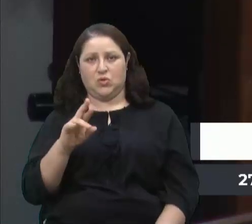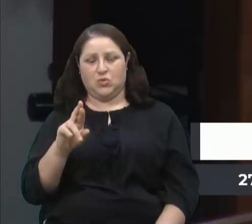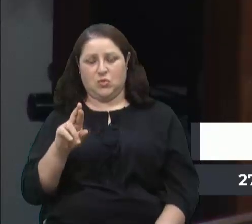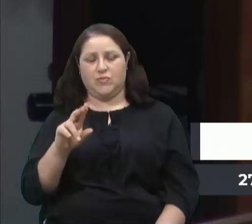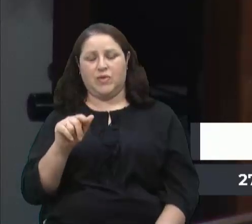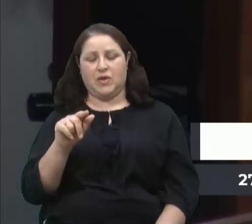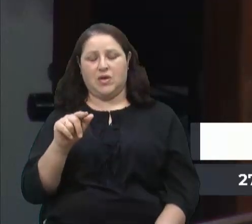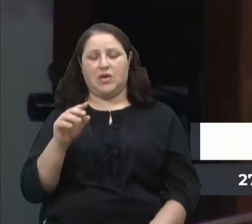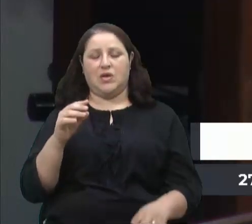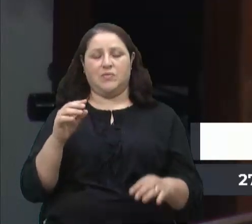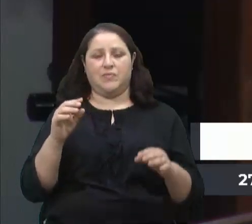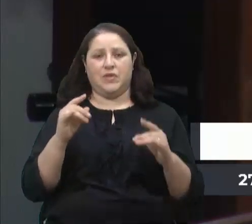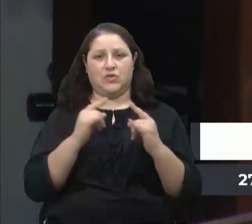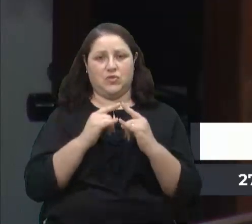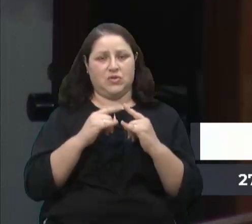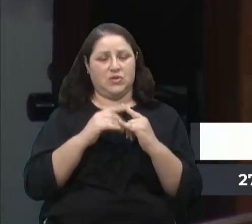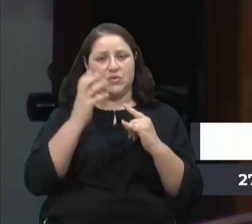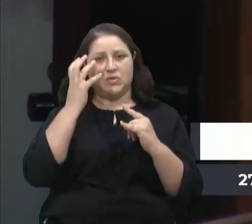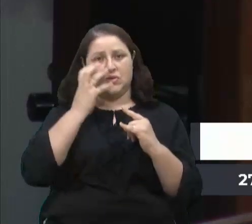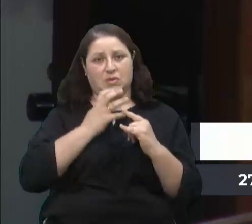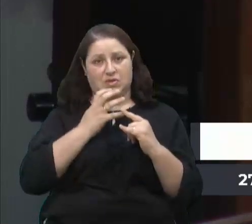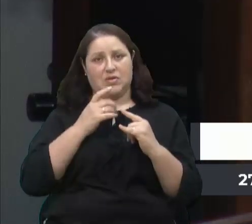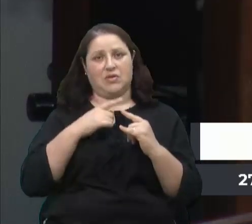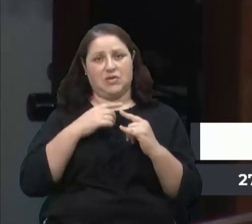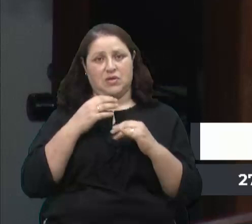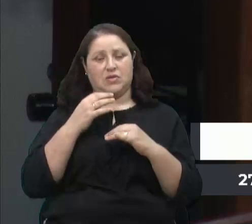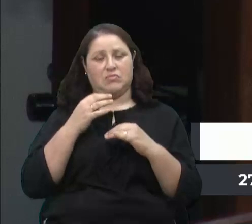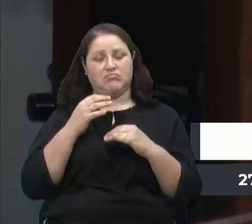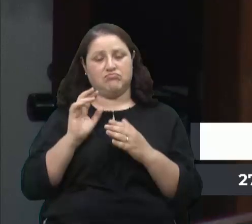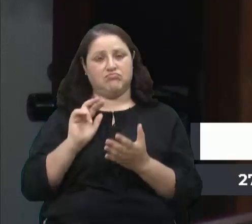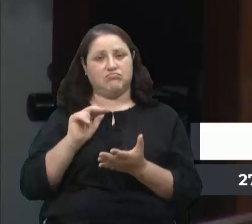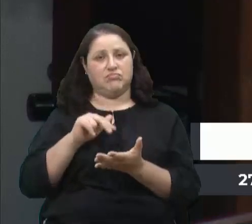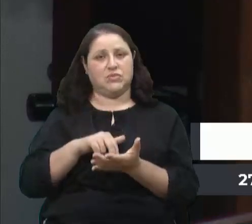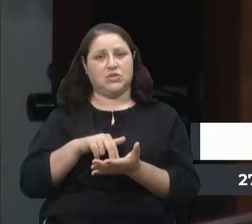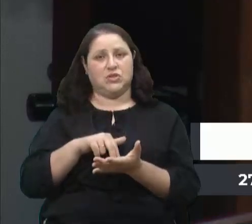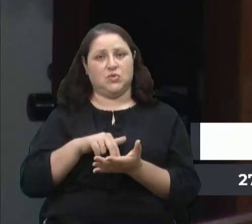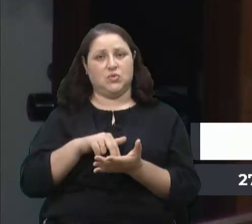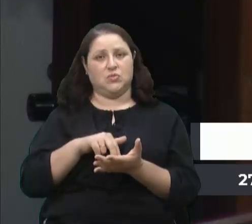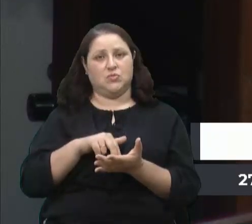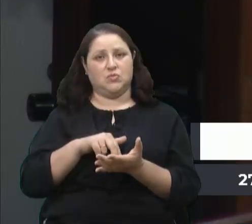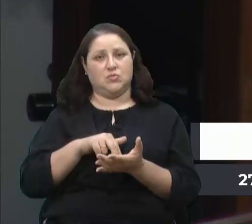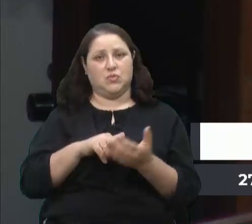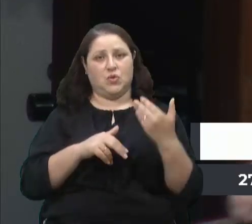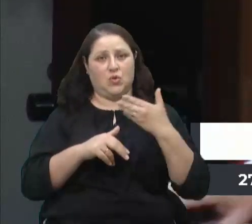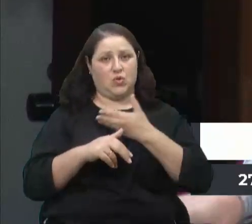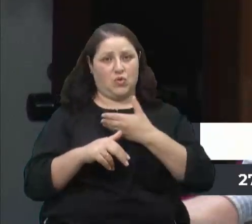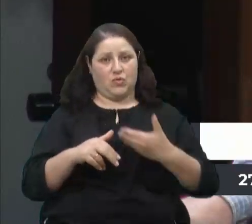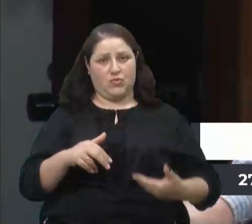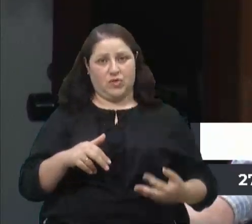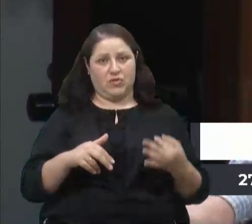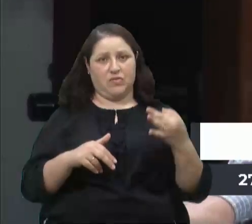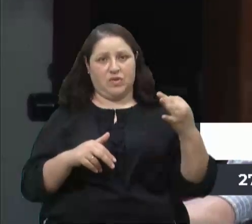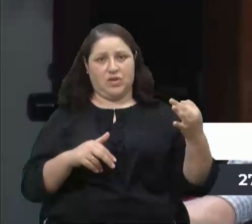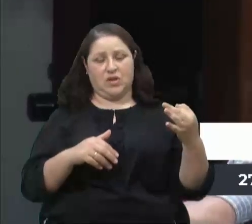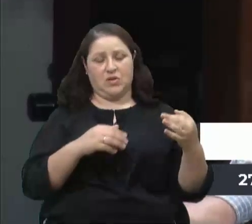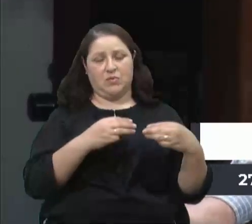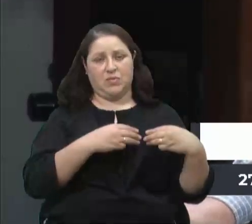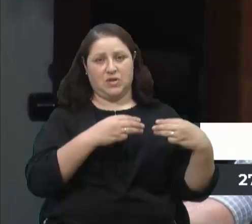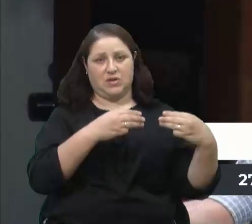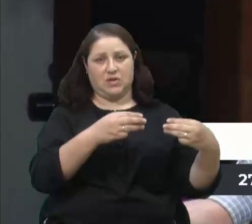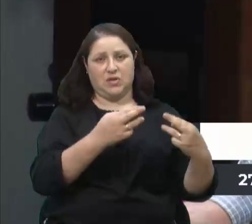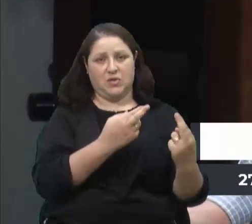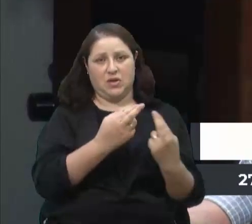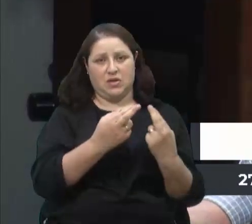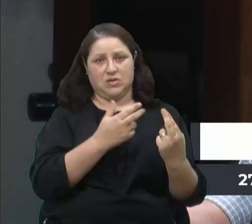séria e que se posicionou contrária a essa medida do governo federal, do Ministério das Relações